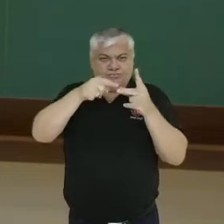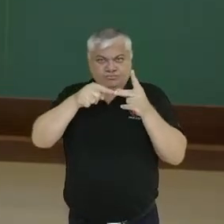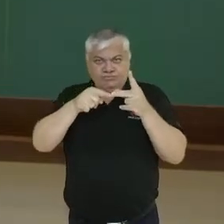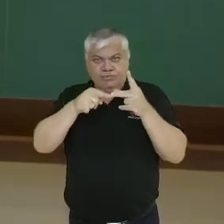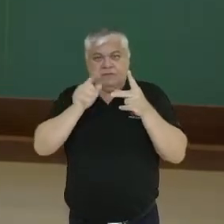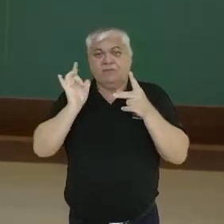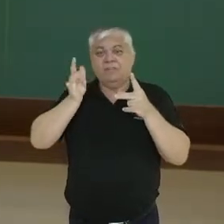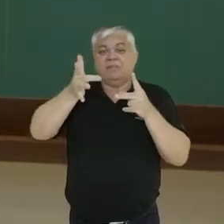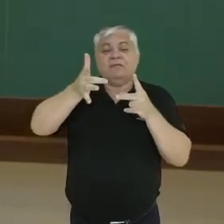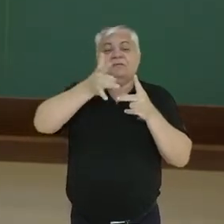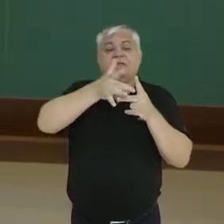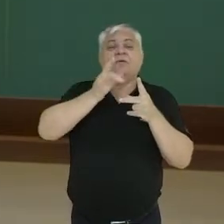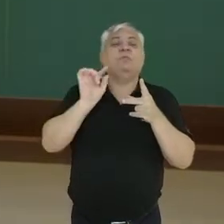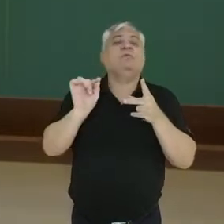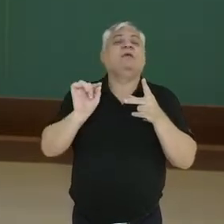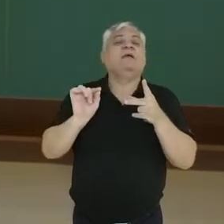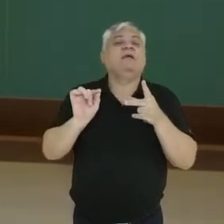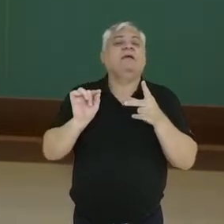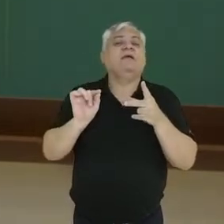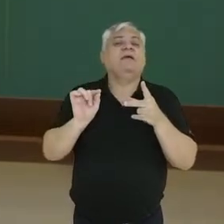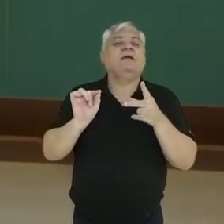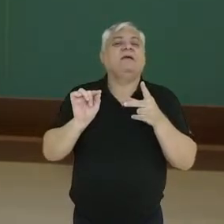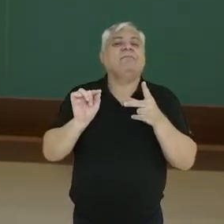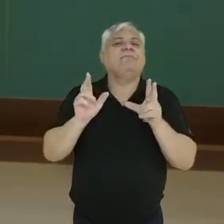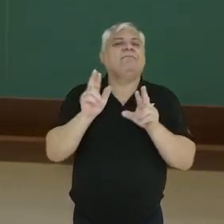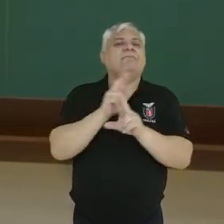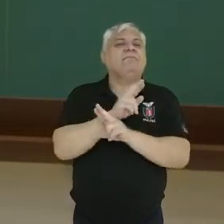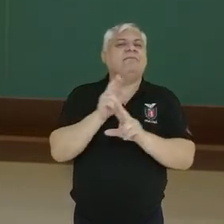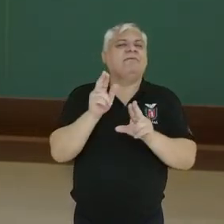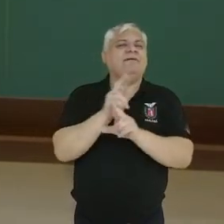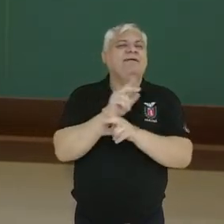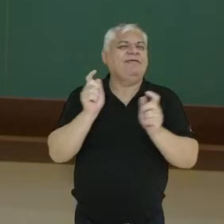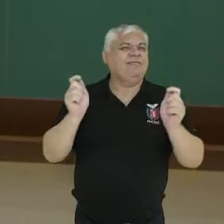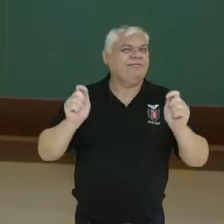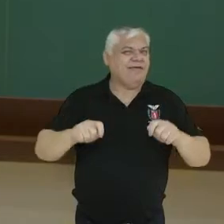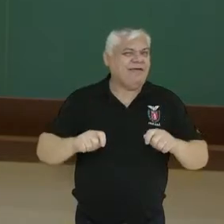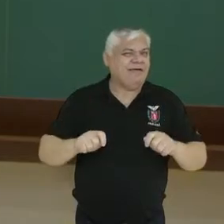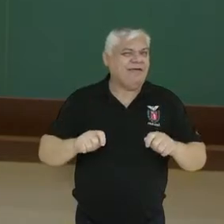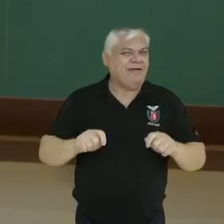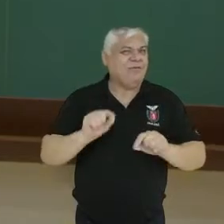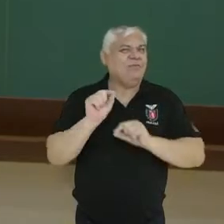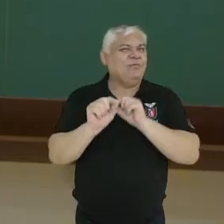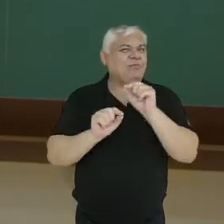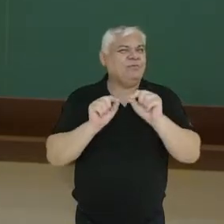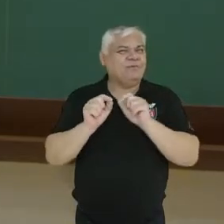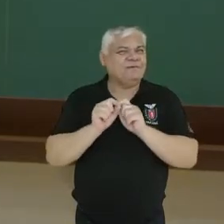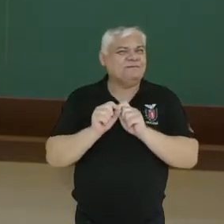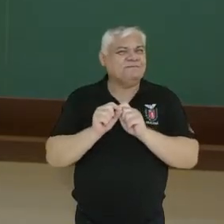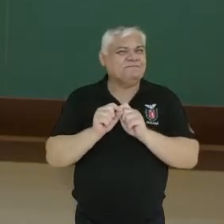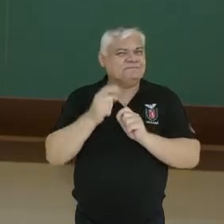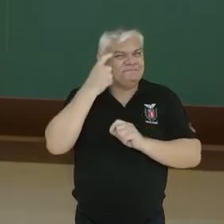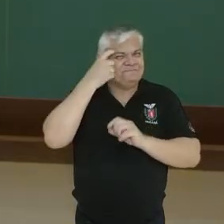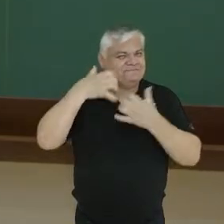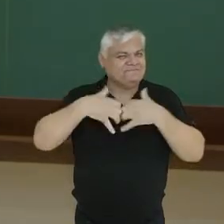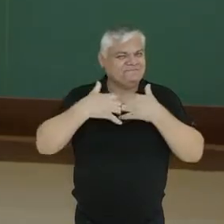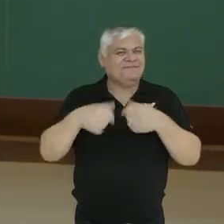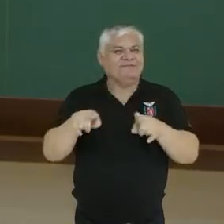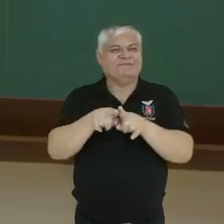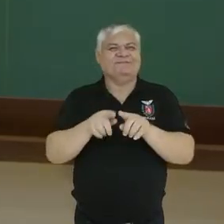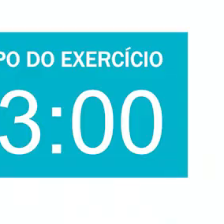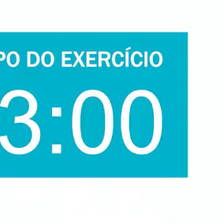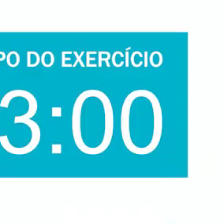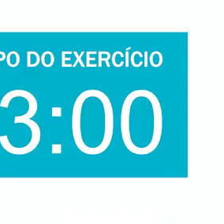aparece? O que que apareceu? Que relação que eu posso usar nessa figura que apareceu? Pensa aí que eu já volto.